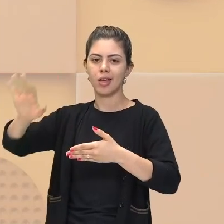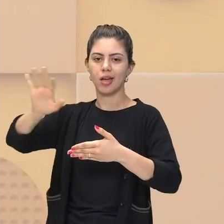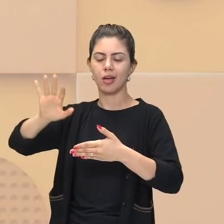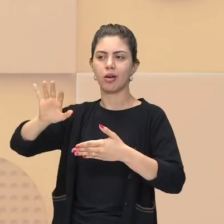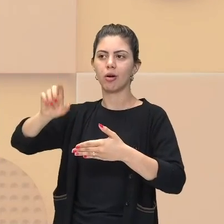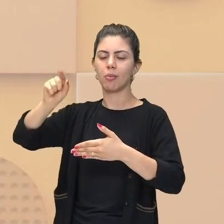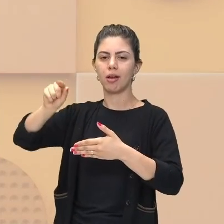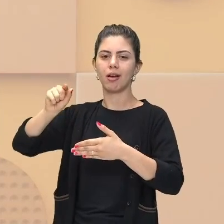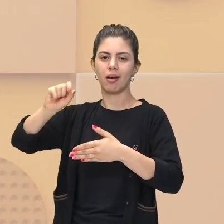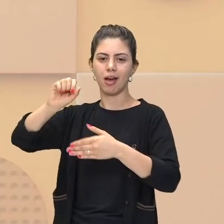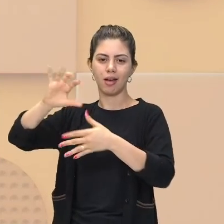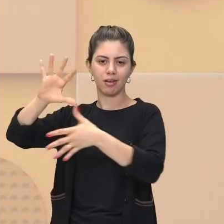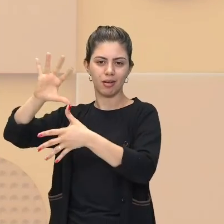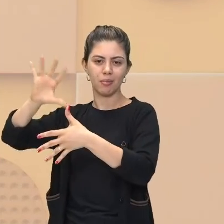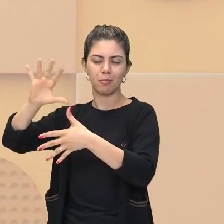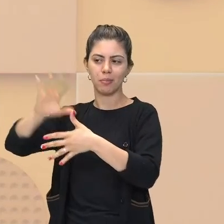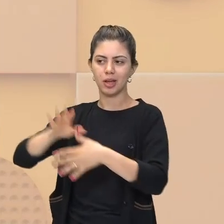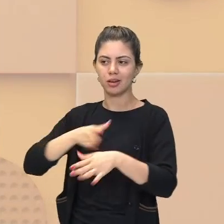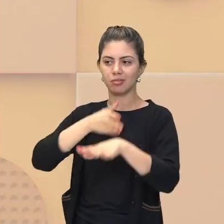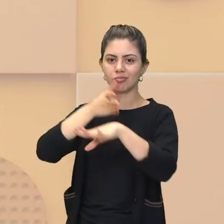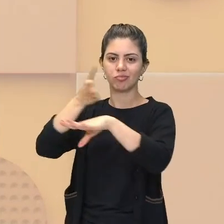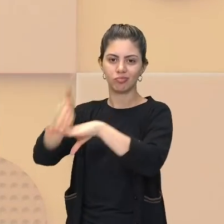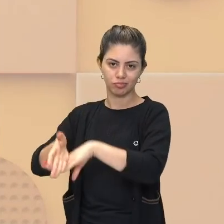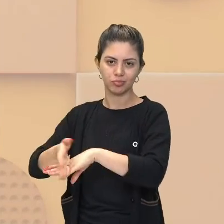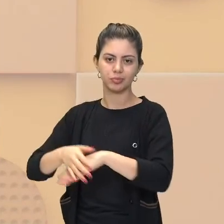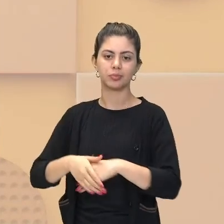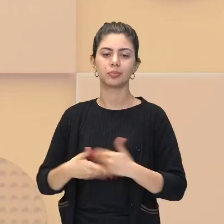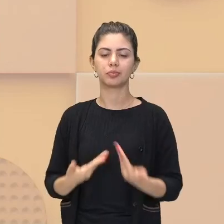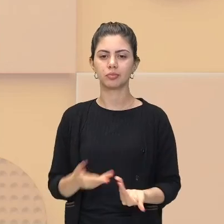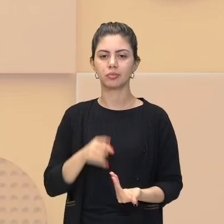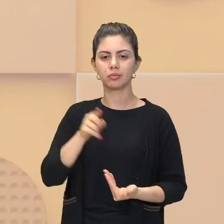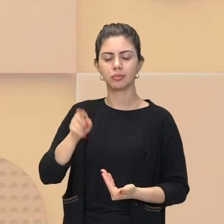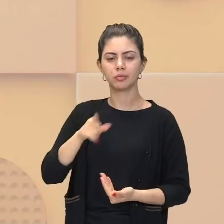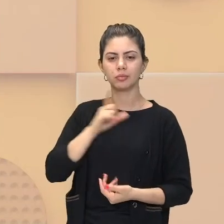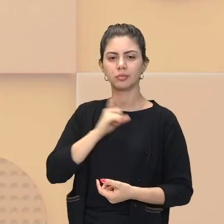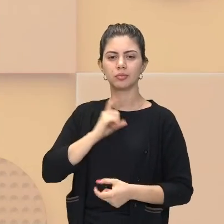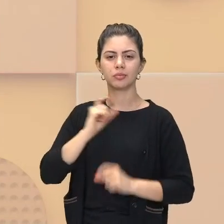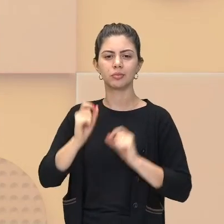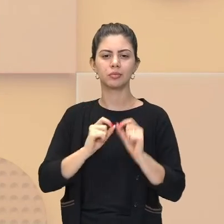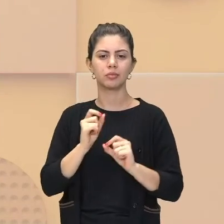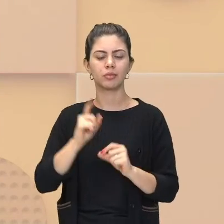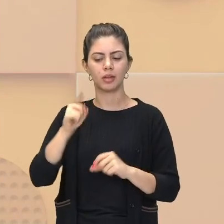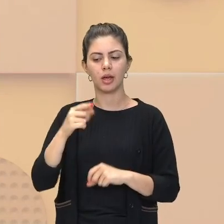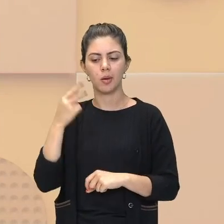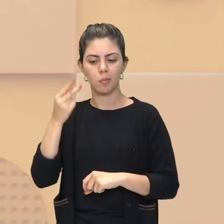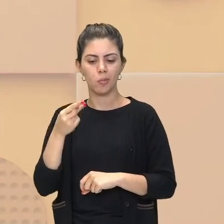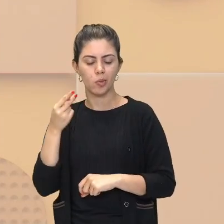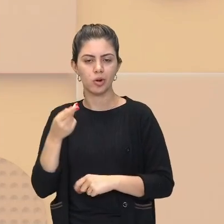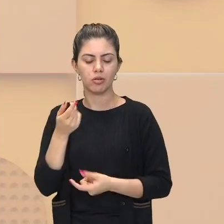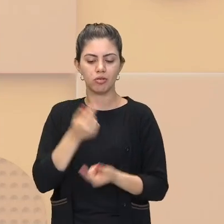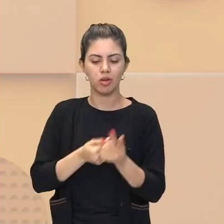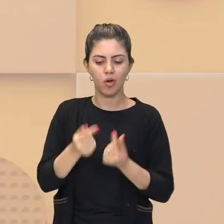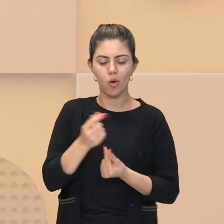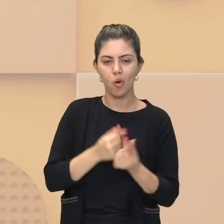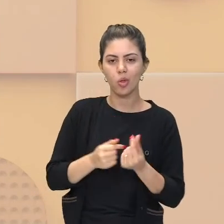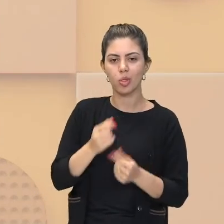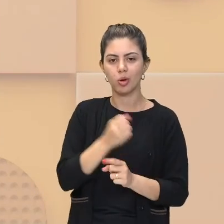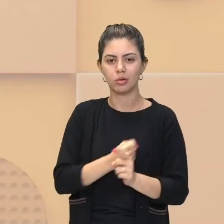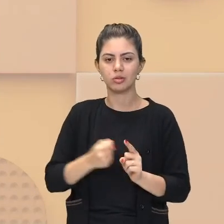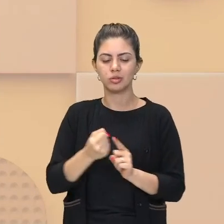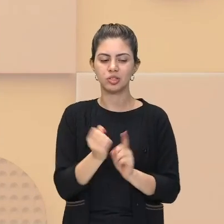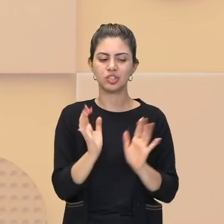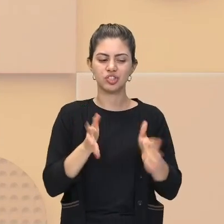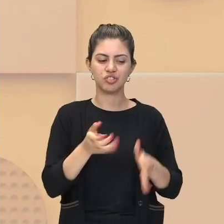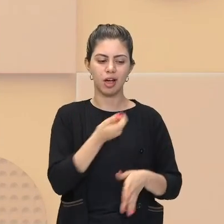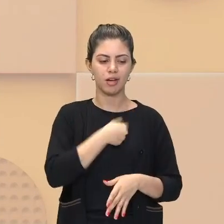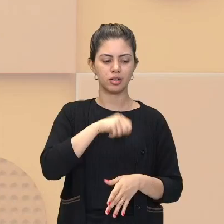iniciado por Portugal, já que ele estava com toda a configuração política, econômica e social